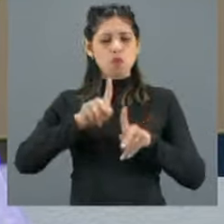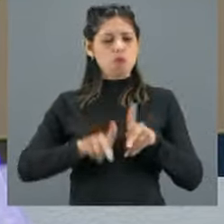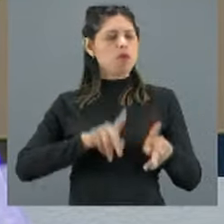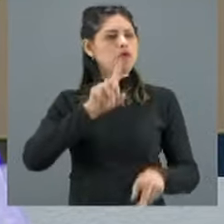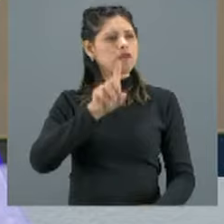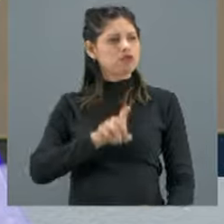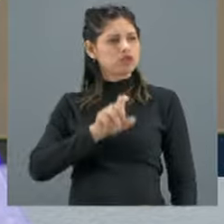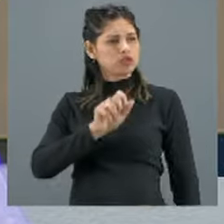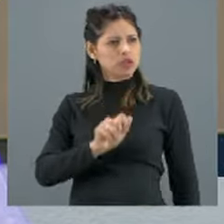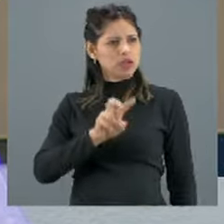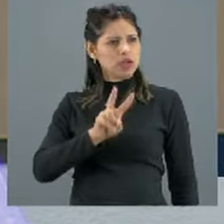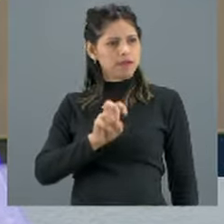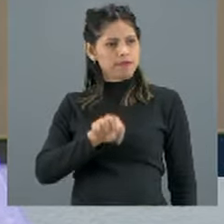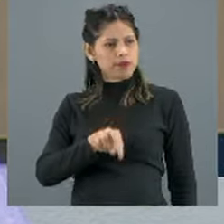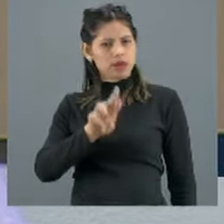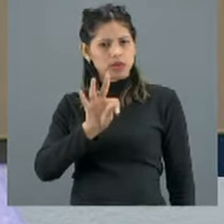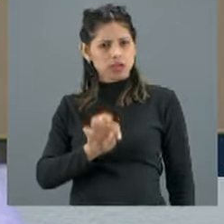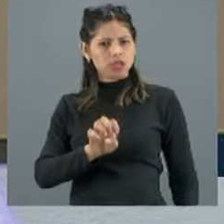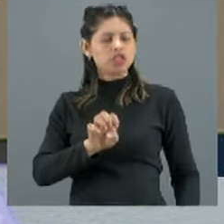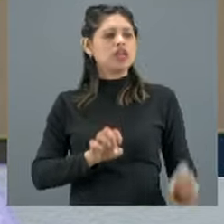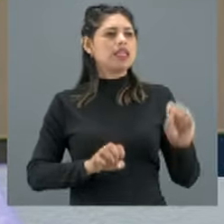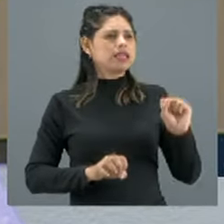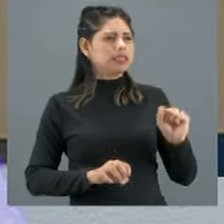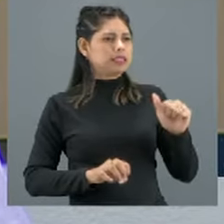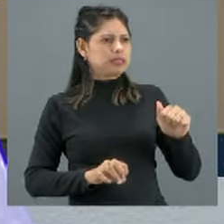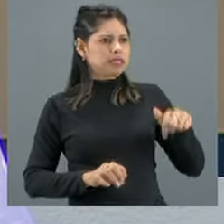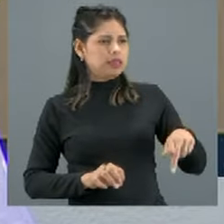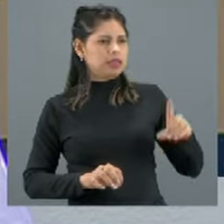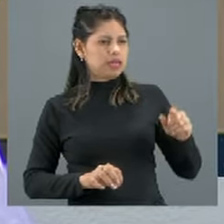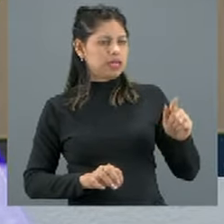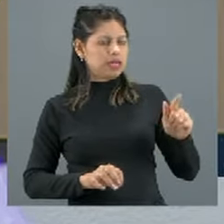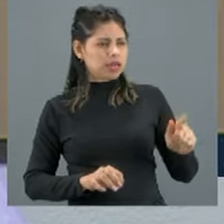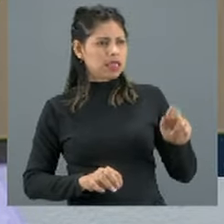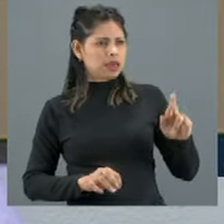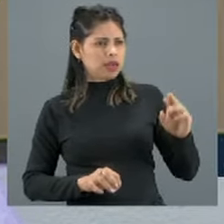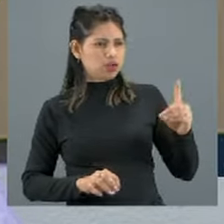indígena Sangradouro, município de Poxoréu.